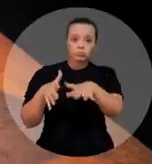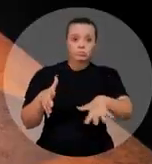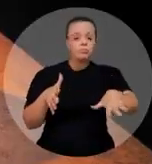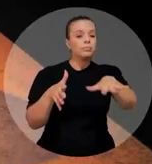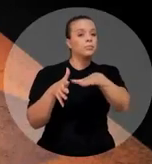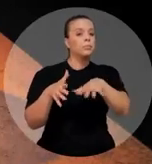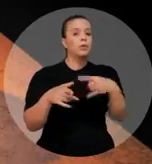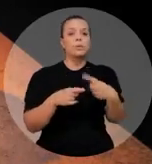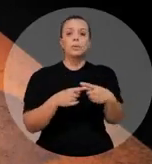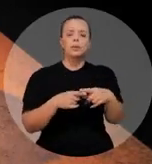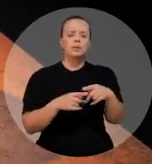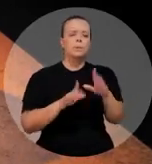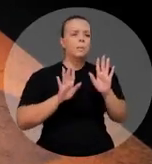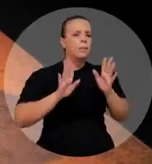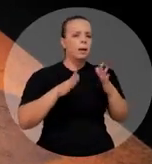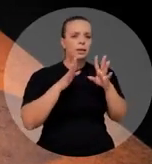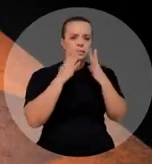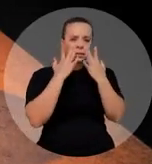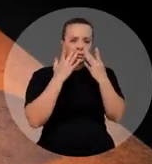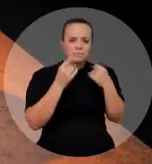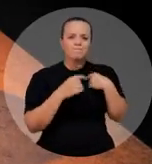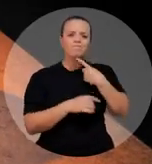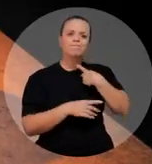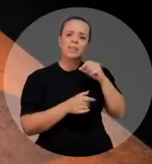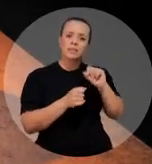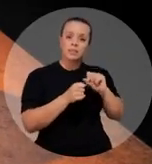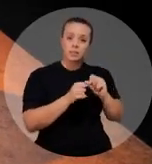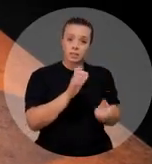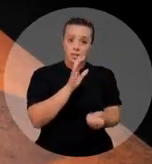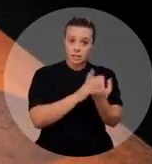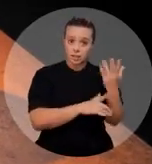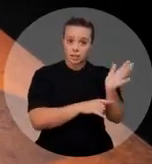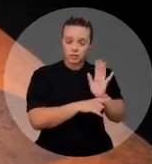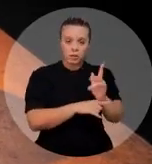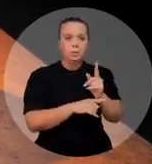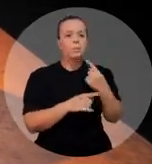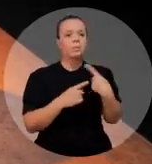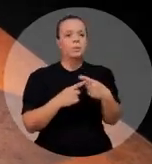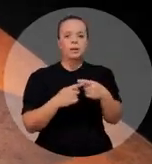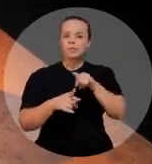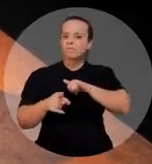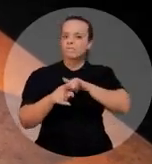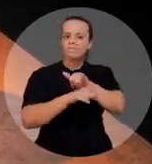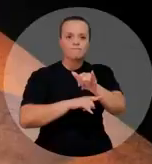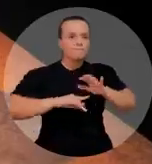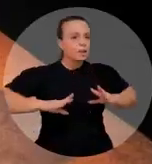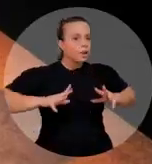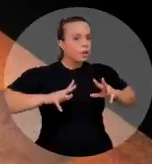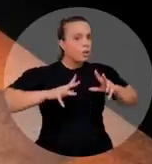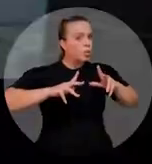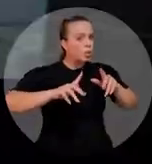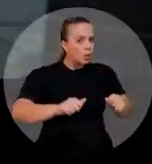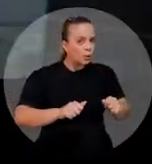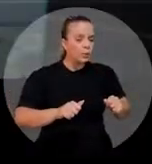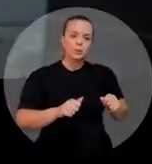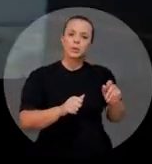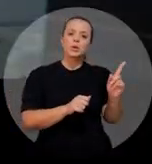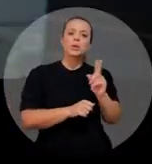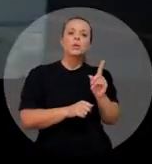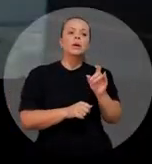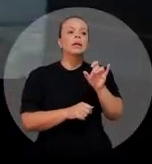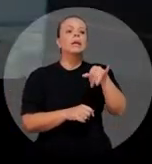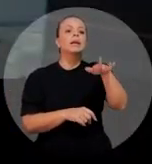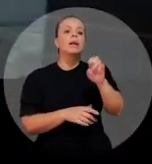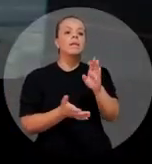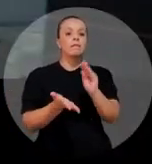Que o que mais me chamou para fazer esse filme foi exatamente essa vingança completa. Não só a